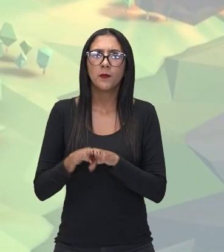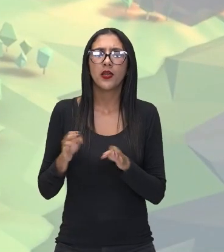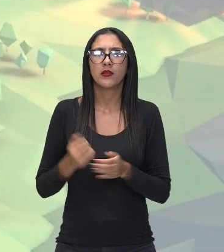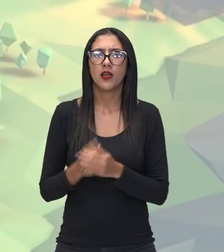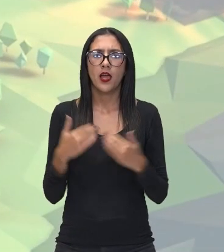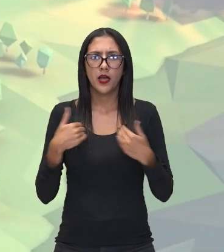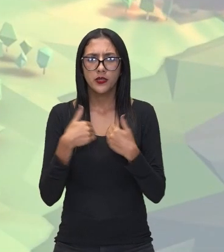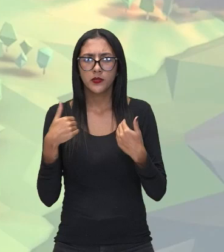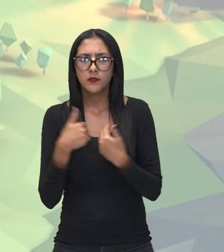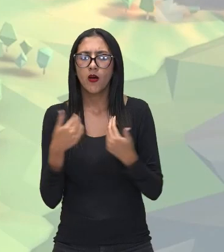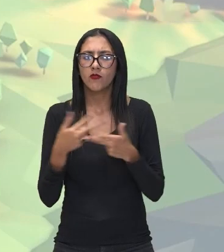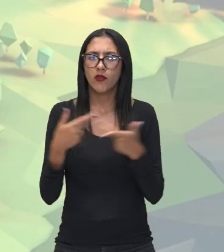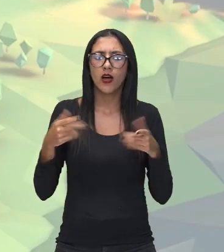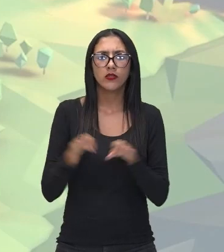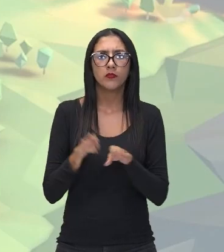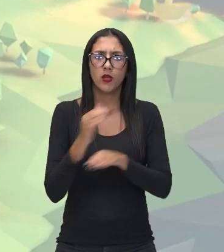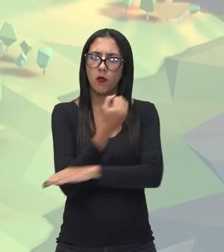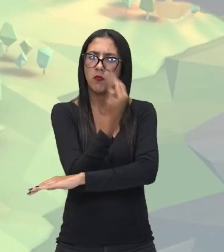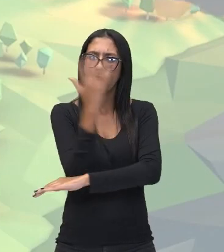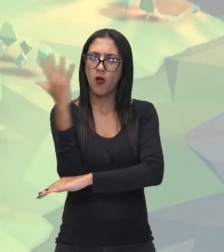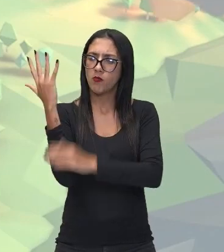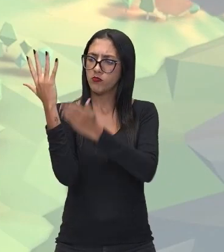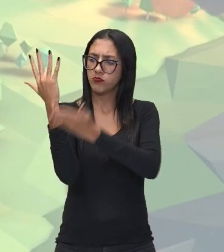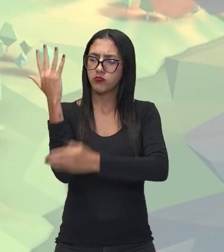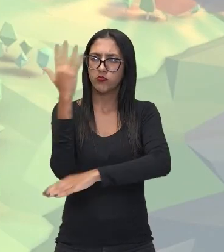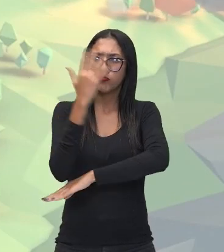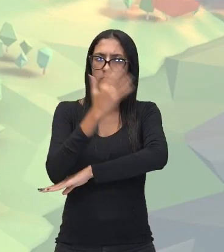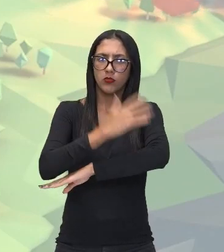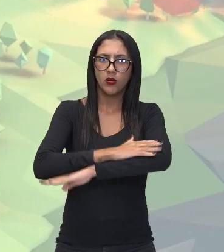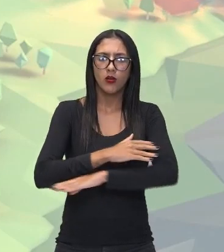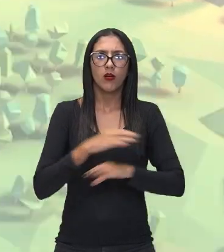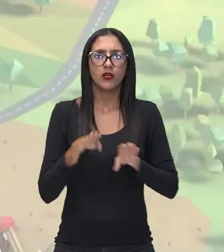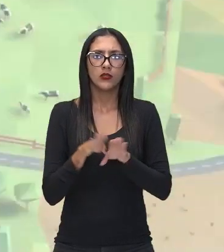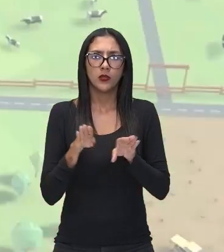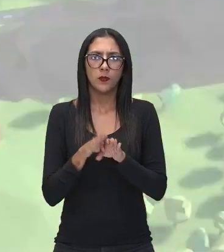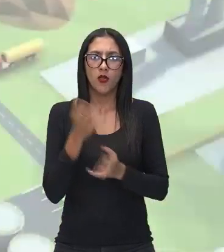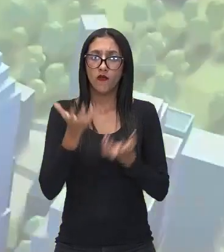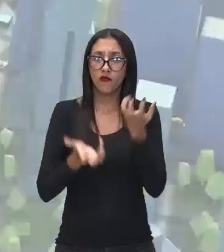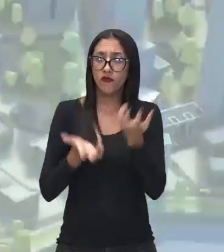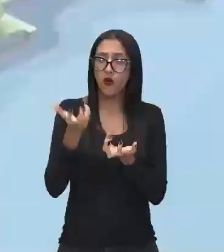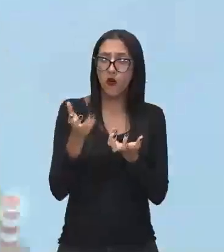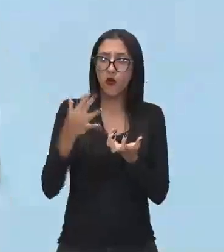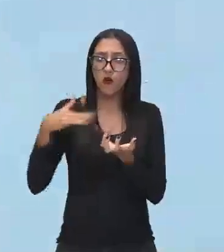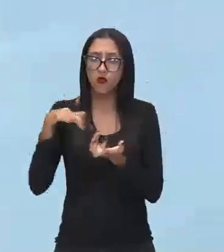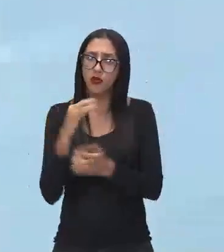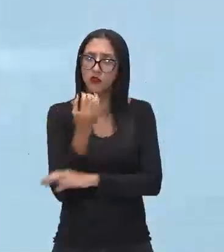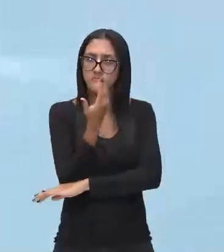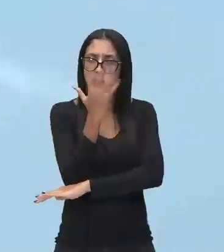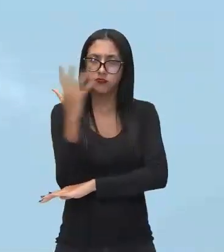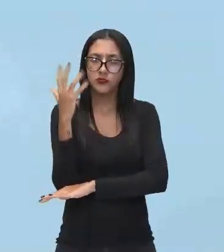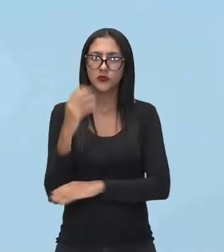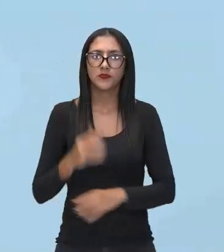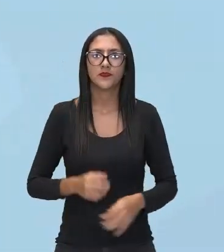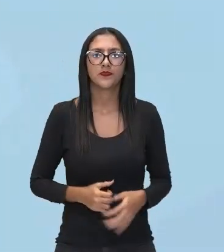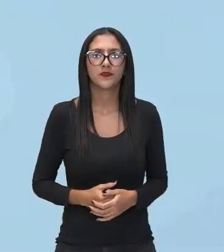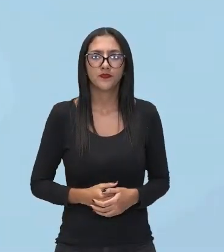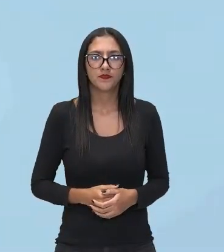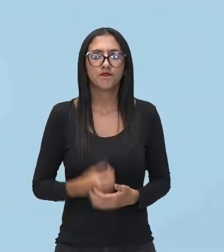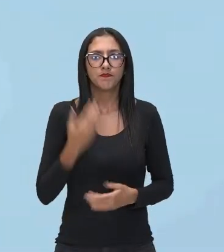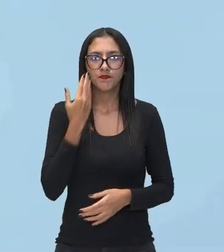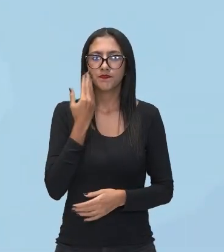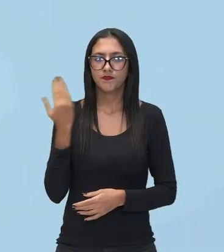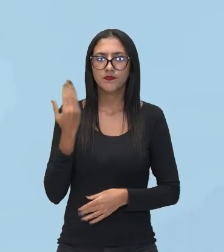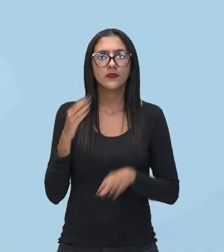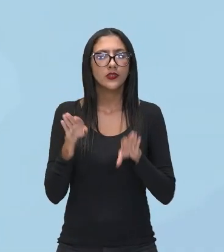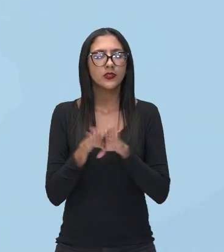intensiva, a desflorestação, o incêndio florestal, as áreas urbanas também, né? Como nós podemos dar uma olhada aí